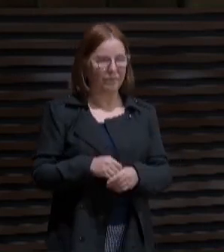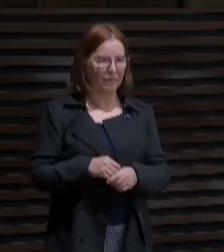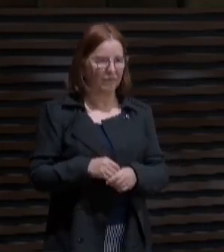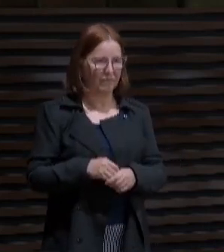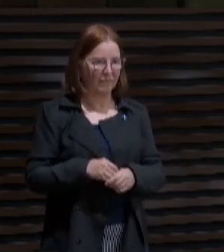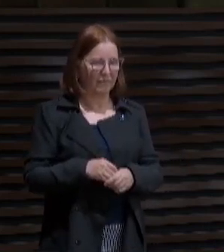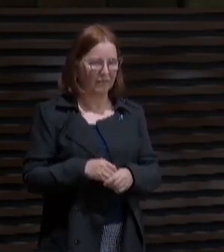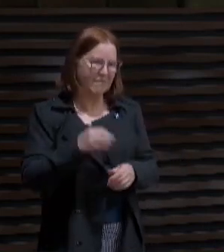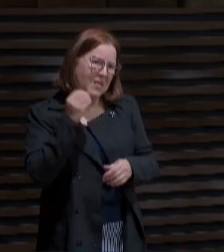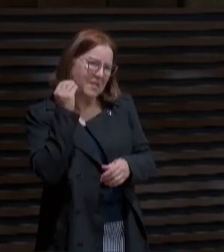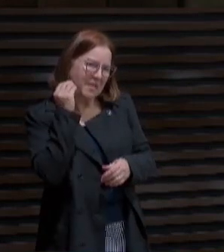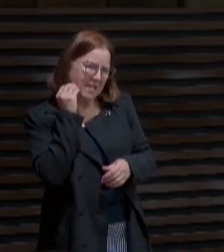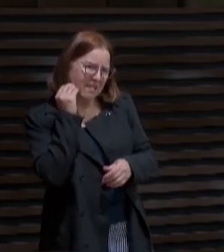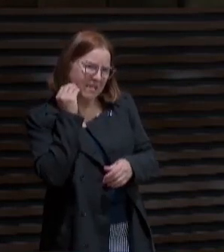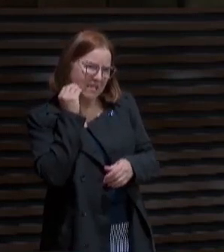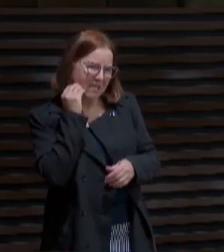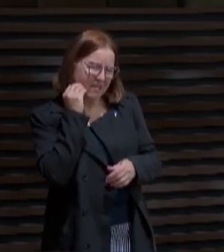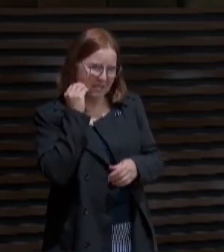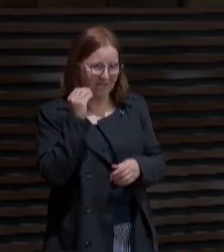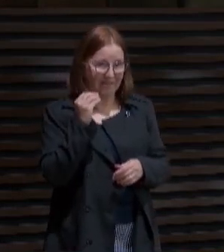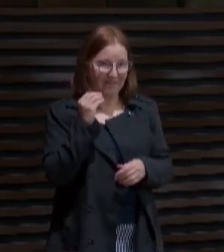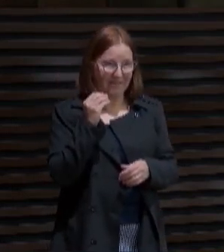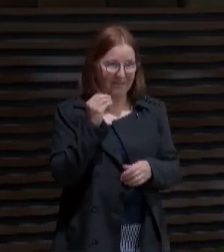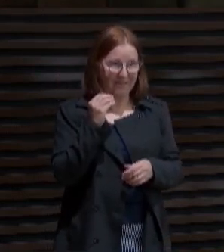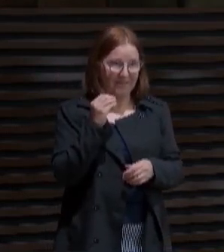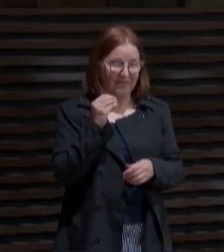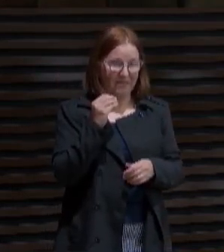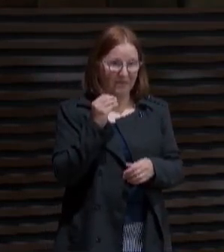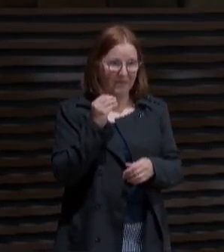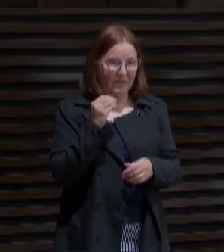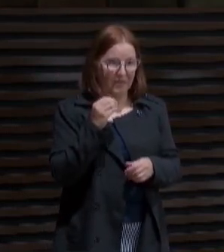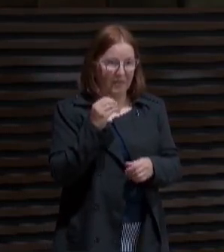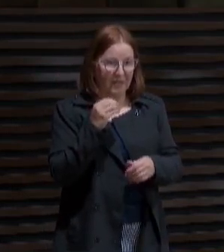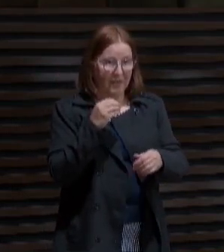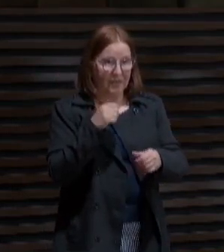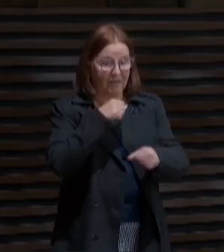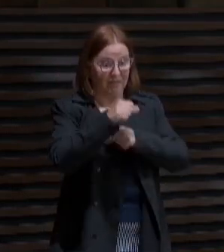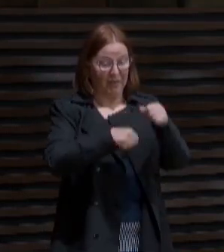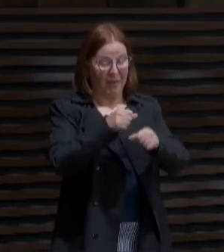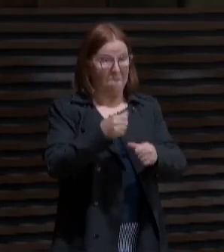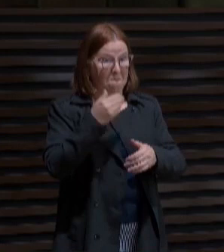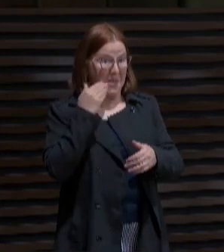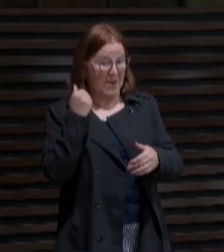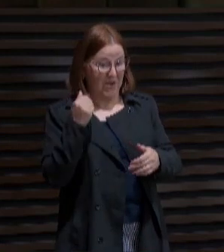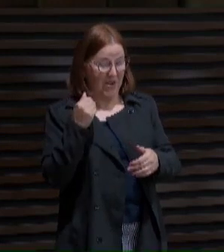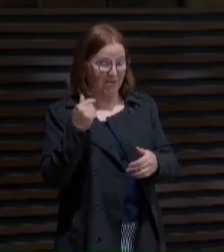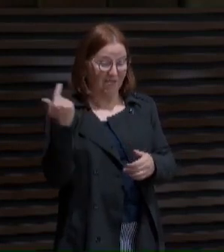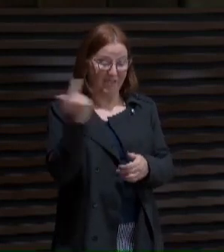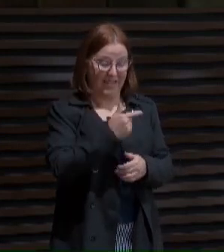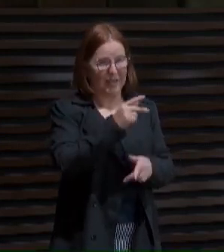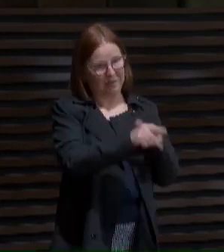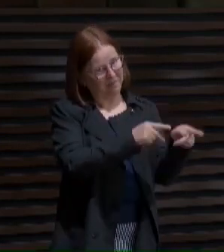tentando de alguma maneira nos tornar melhores em relação aos outros,